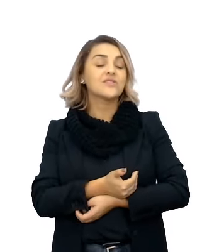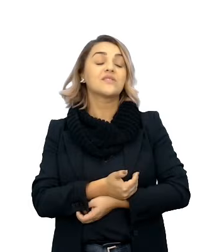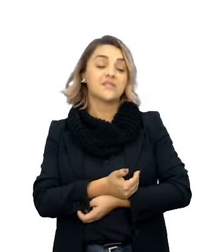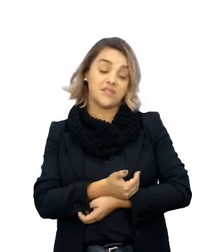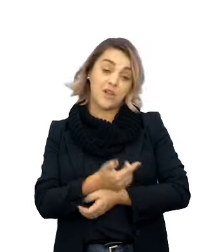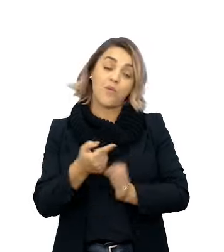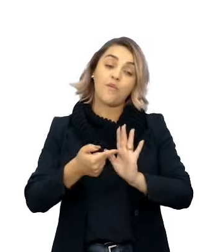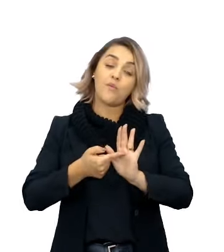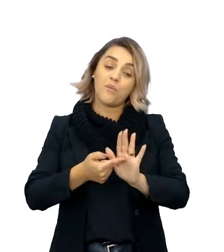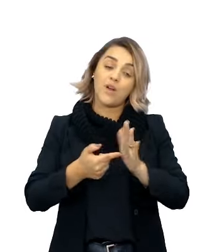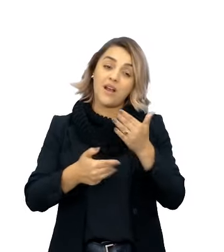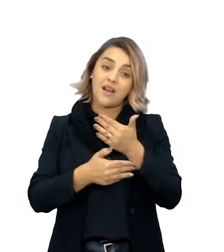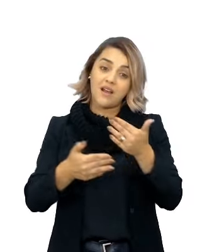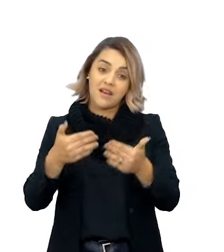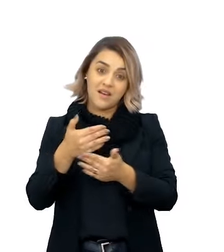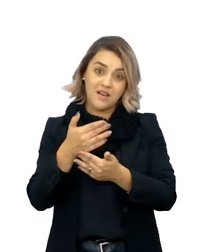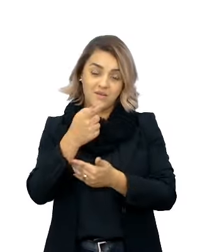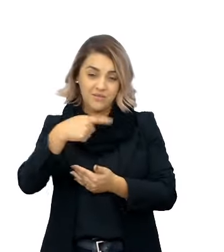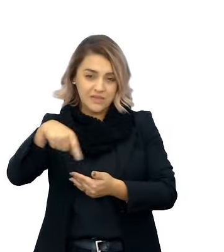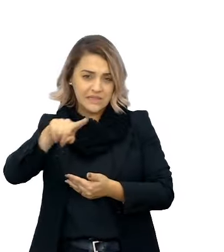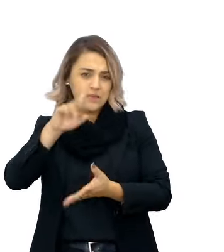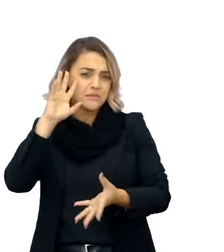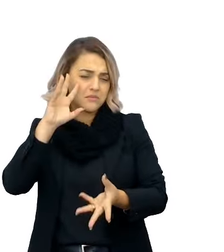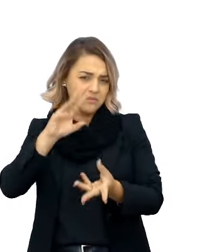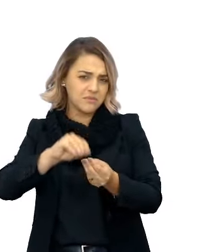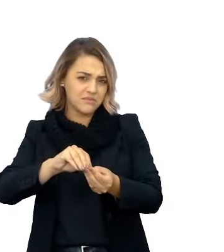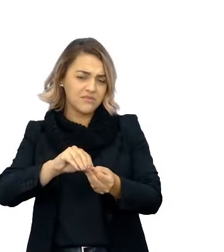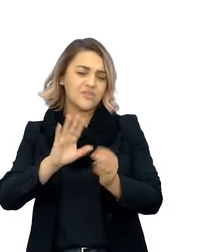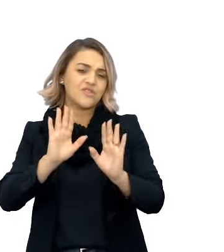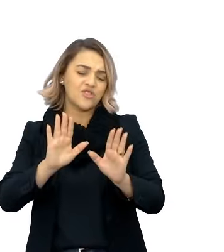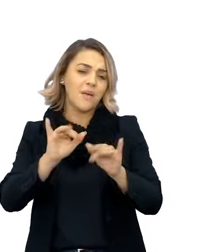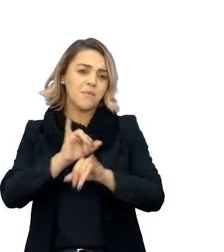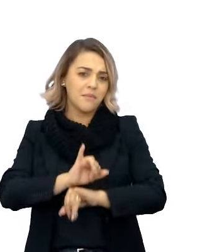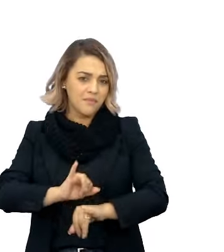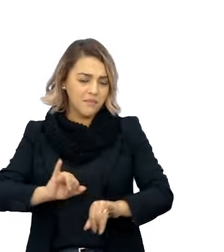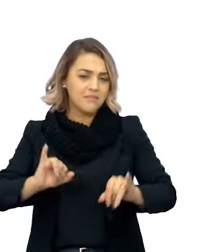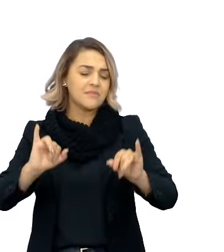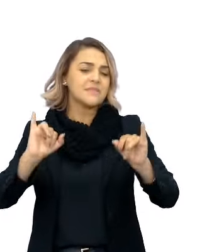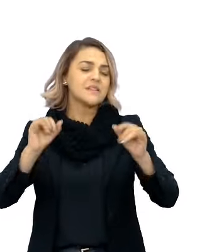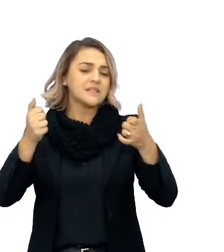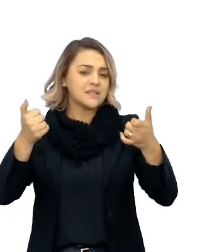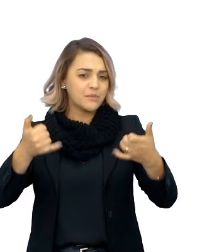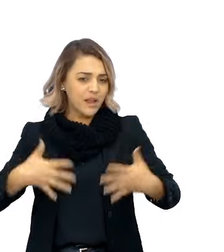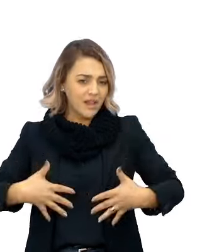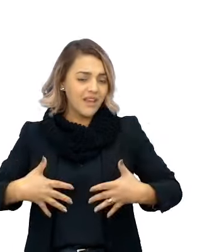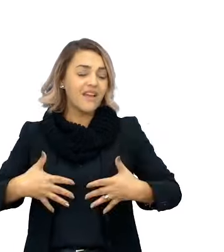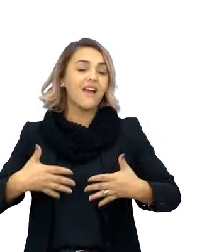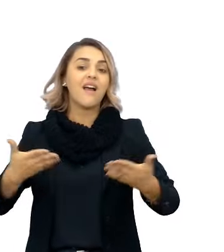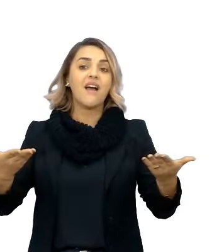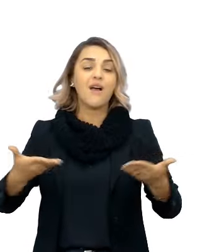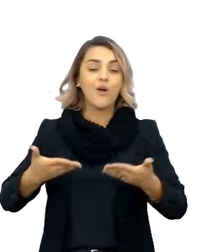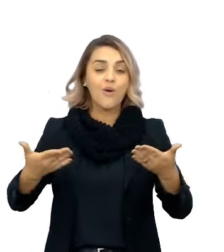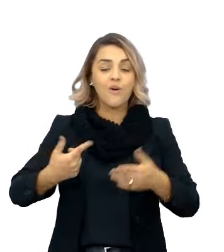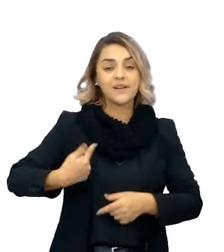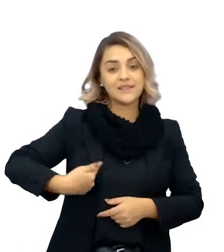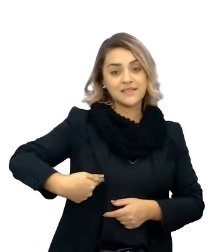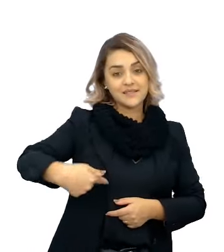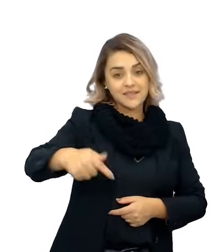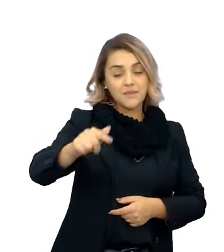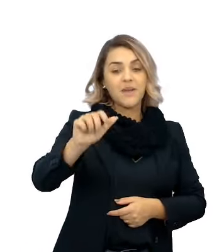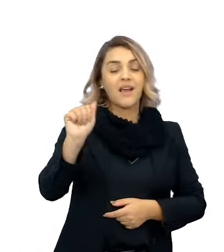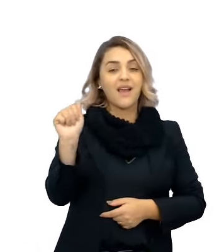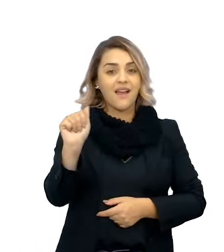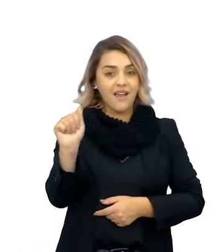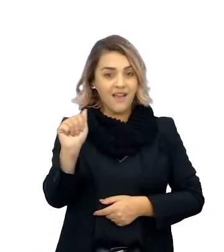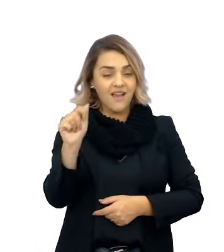PowerPoint para que a gente se situasse. Então, como eu já comentei, estamos na semana A. Vocês estão